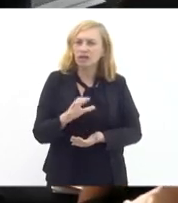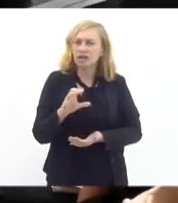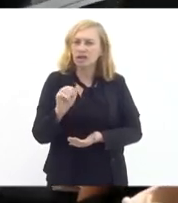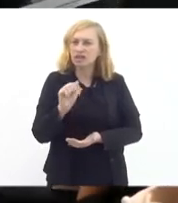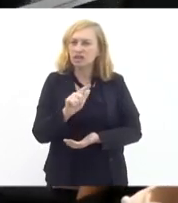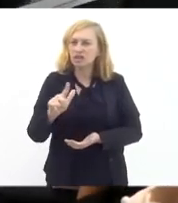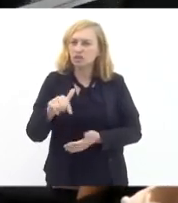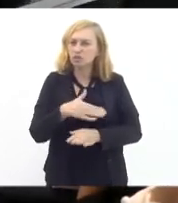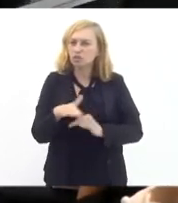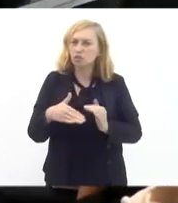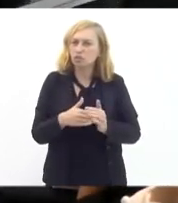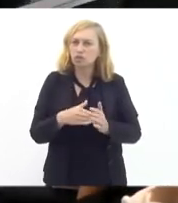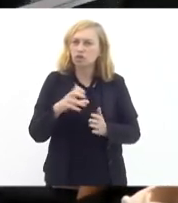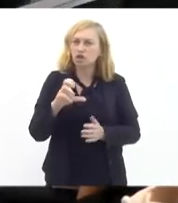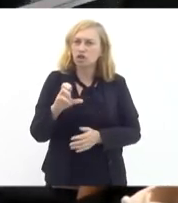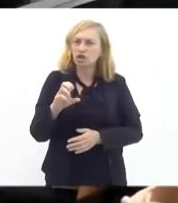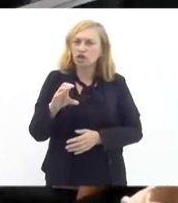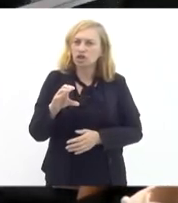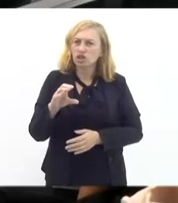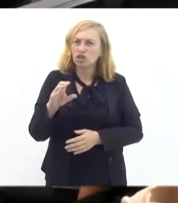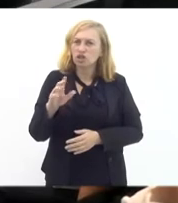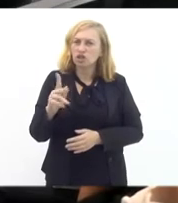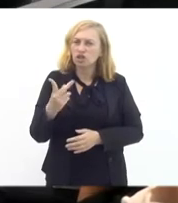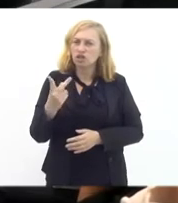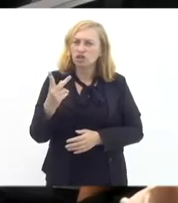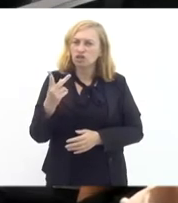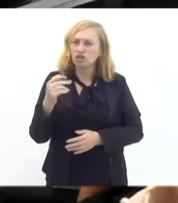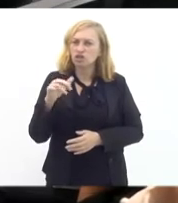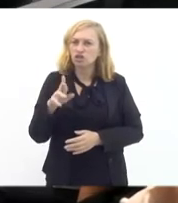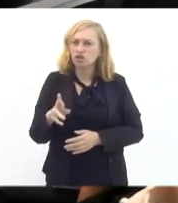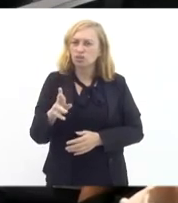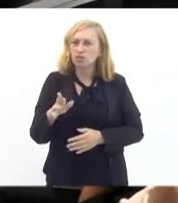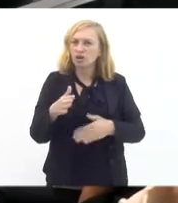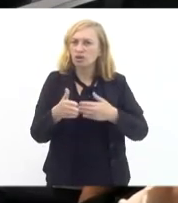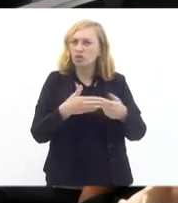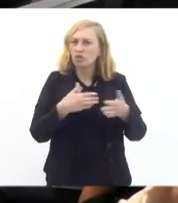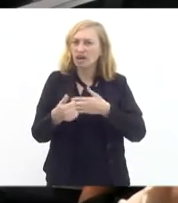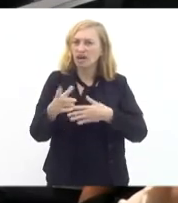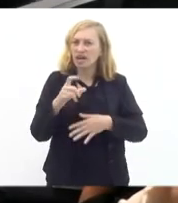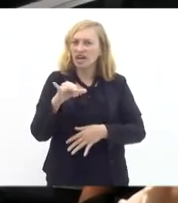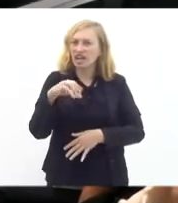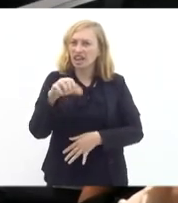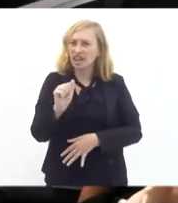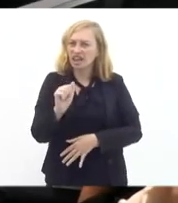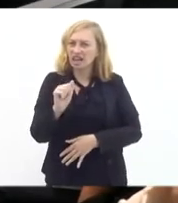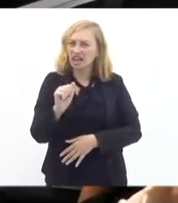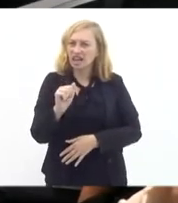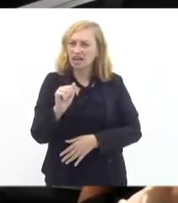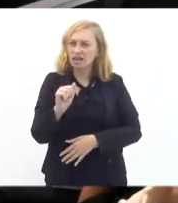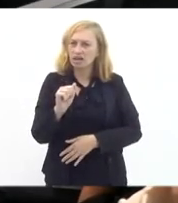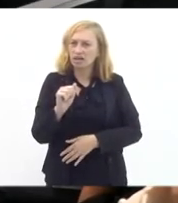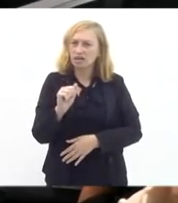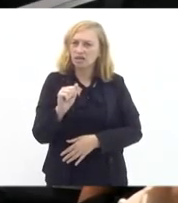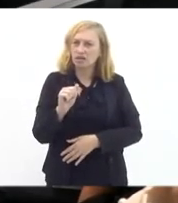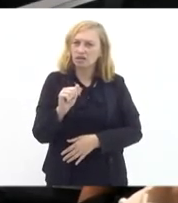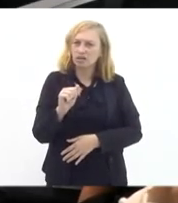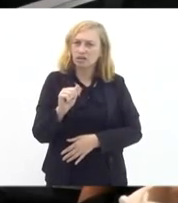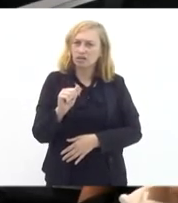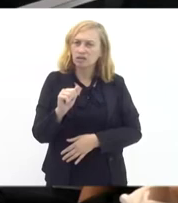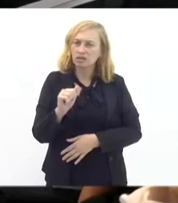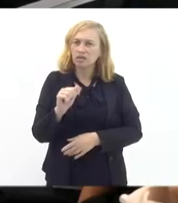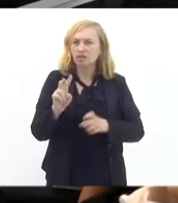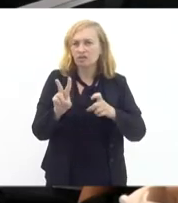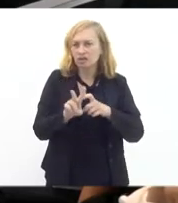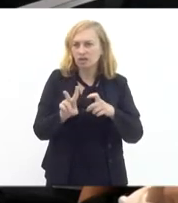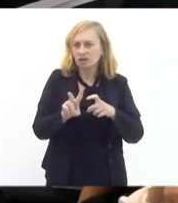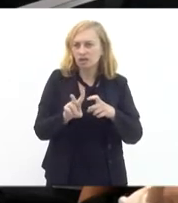devem obrigados a fazerem... Quando se pegar em qualquer clínica, acho que quando se pegar em qualquer clínica veterinária